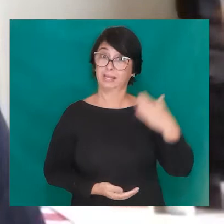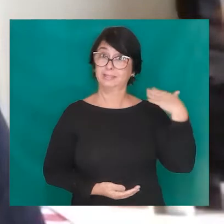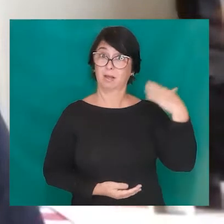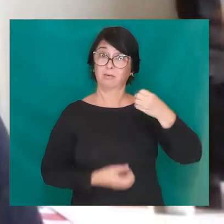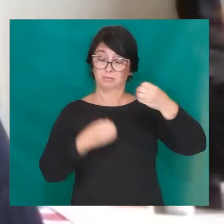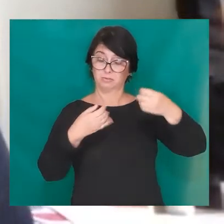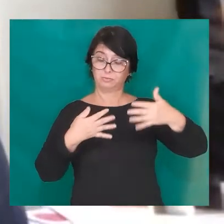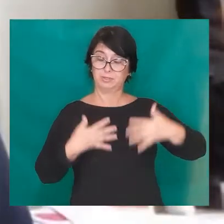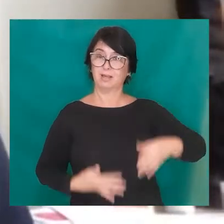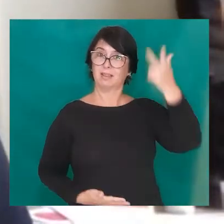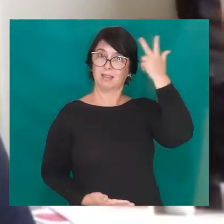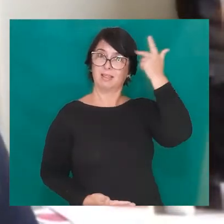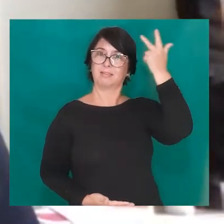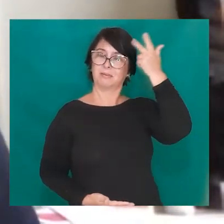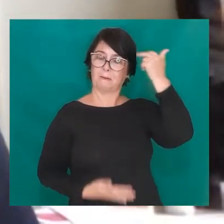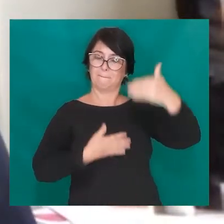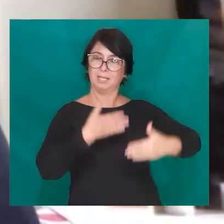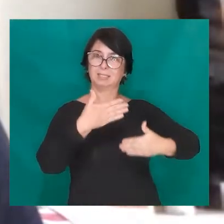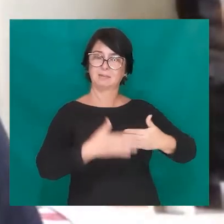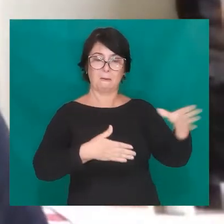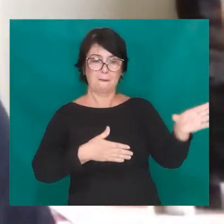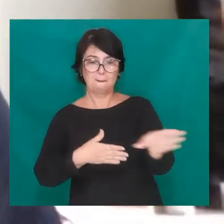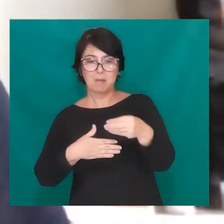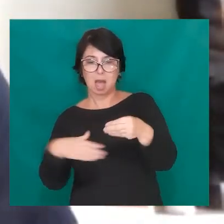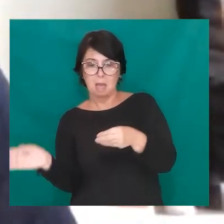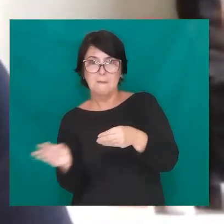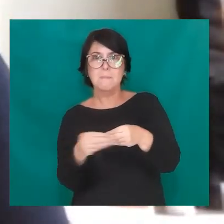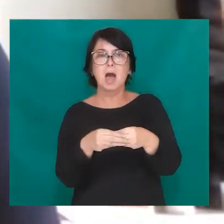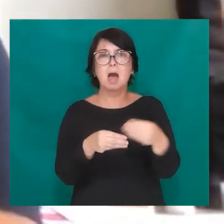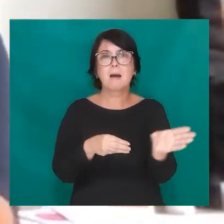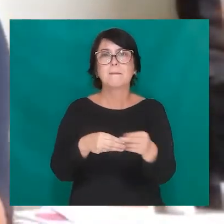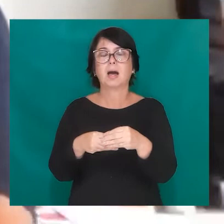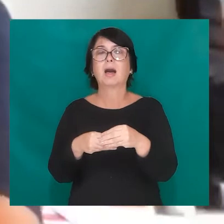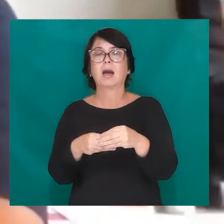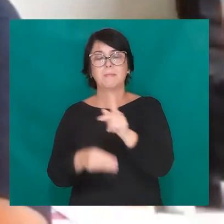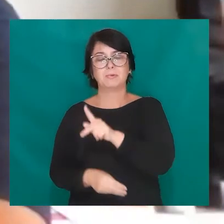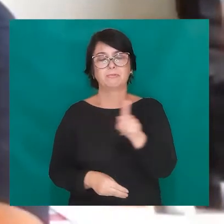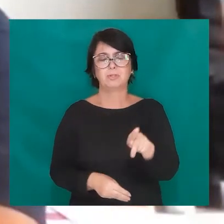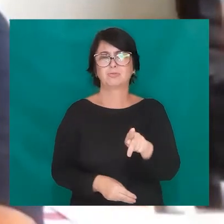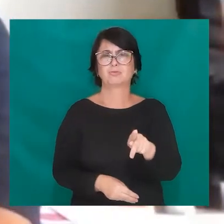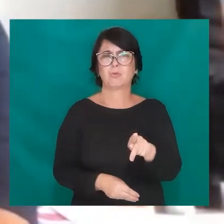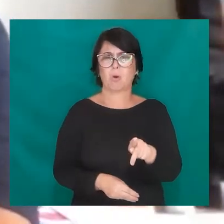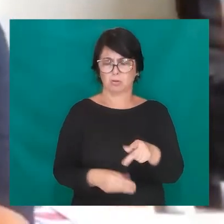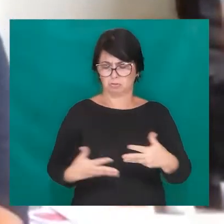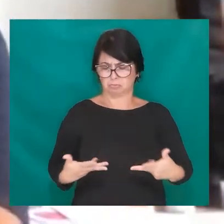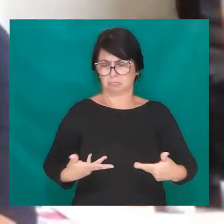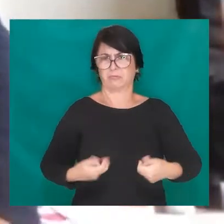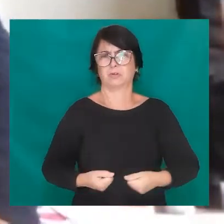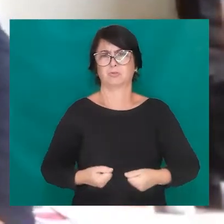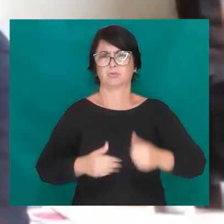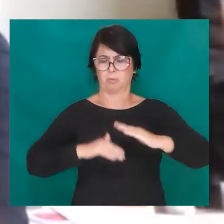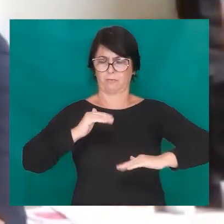que naturalmente a gente foi aglutinando um grupo de professores super competentes, por exemplo,